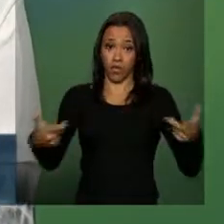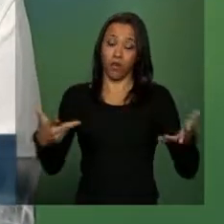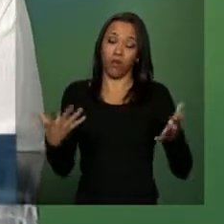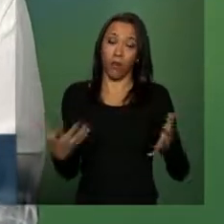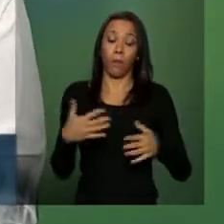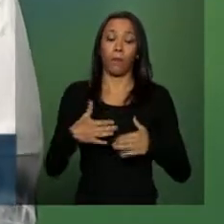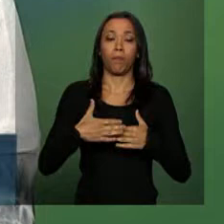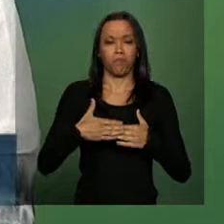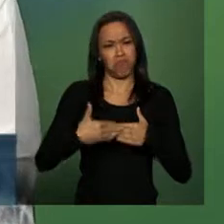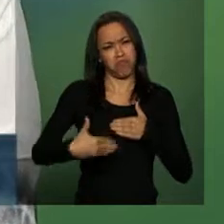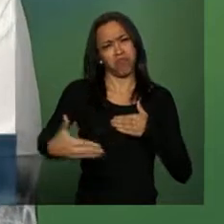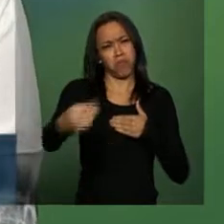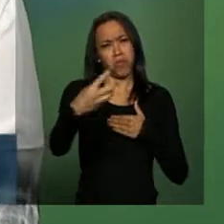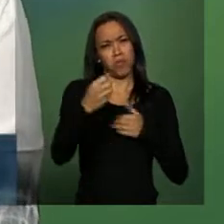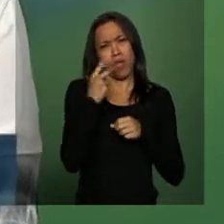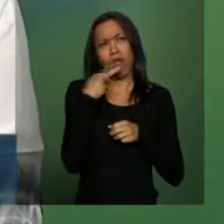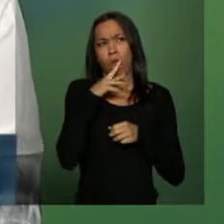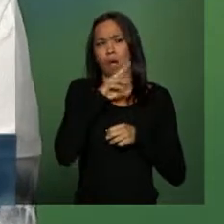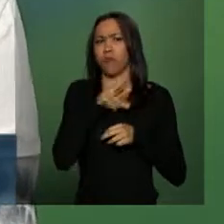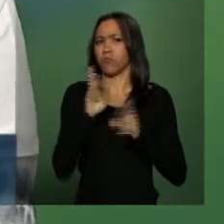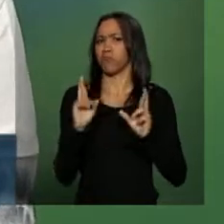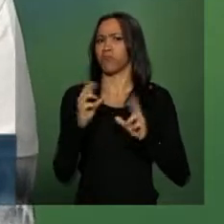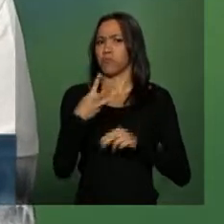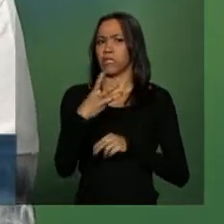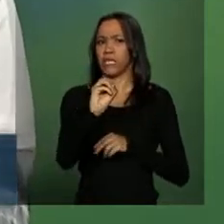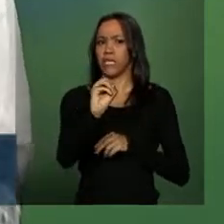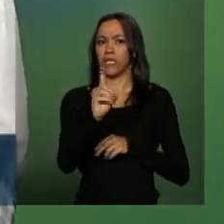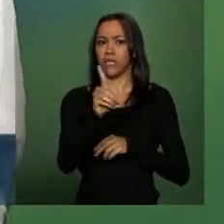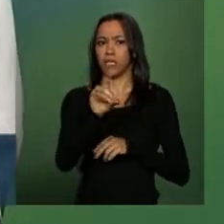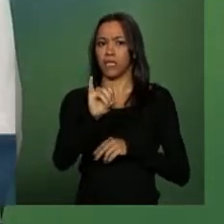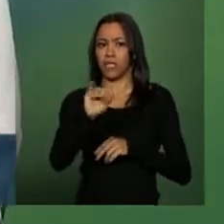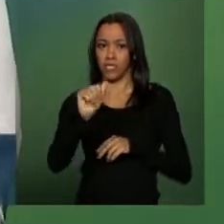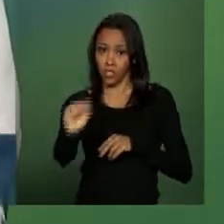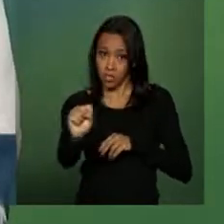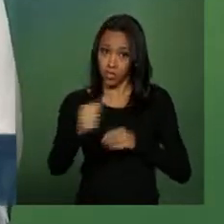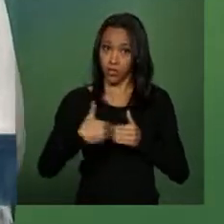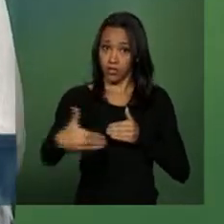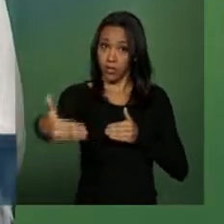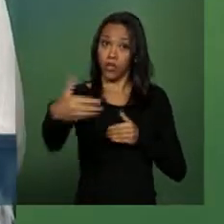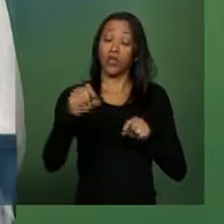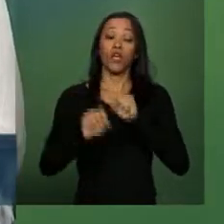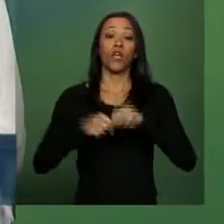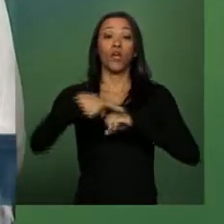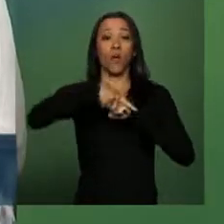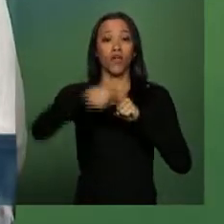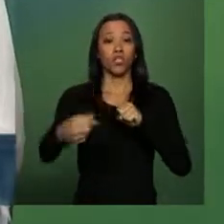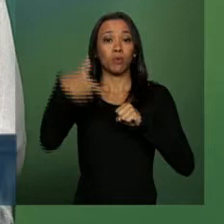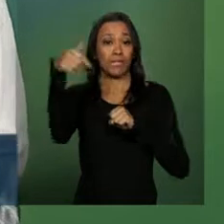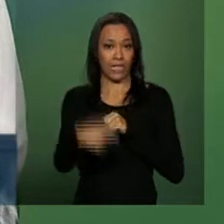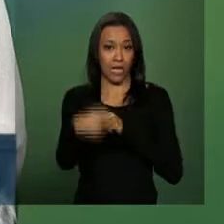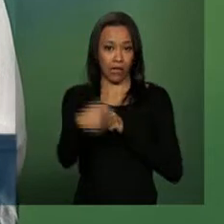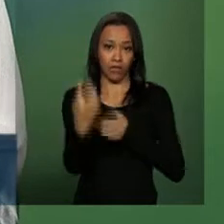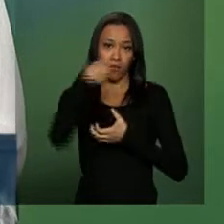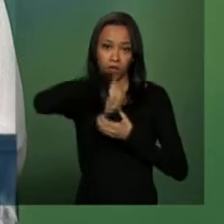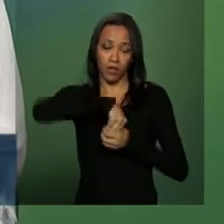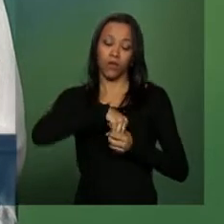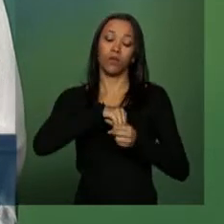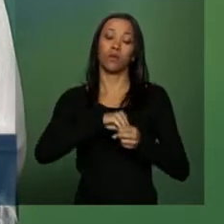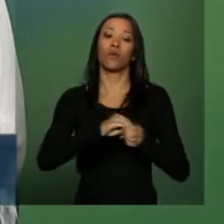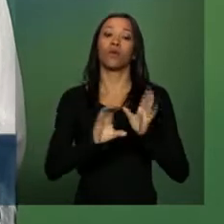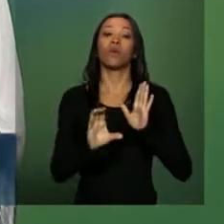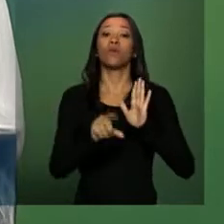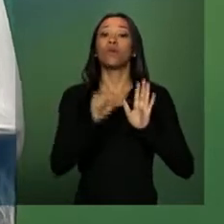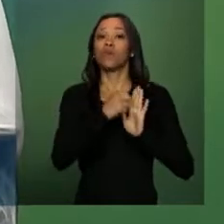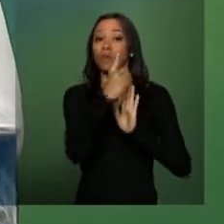dias, eu espero 30 dias, que o artigo 7º do decreto, que é exatamente isso que eu estou